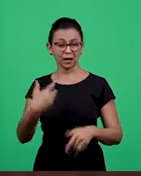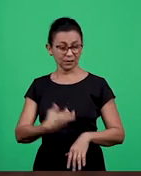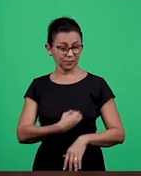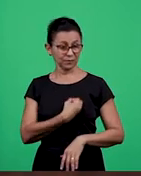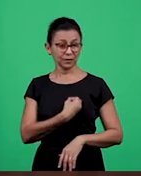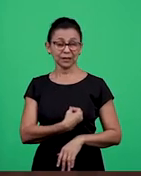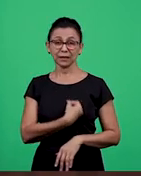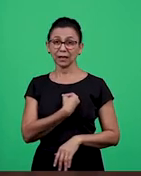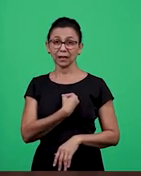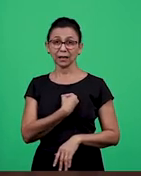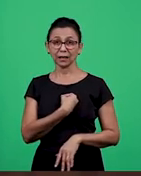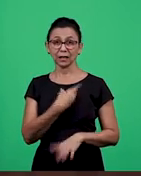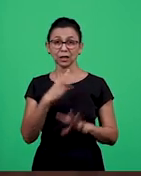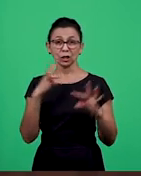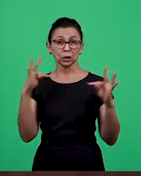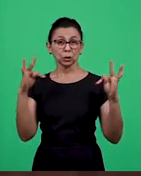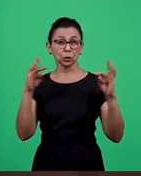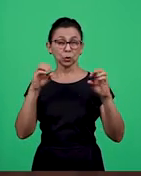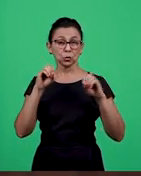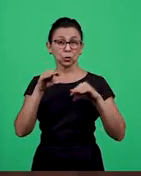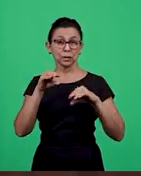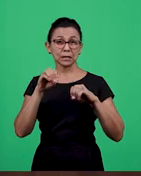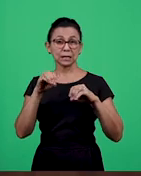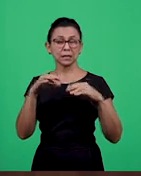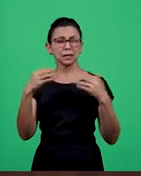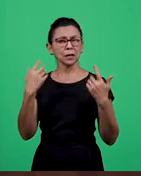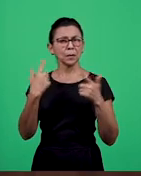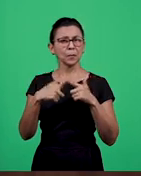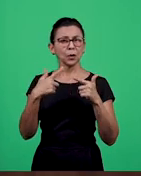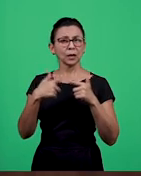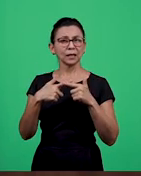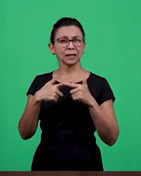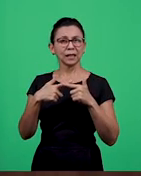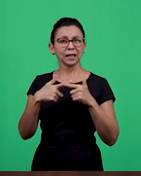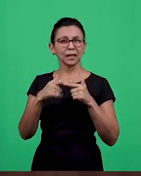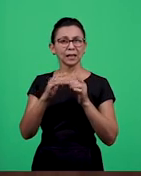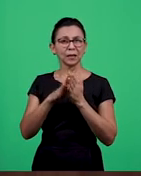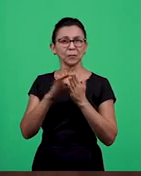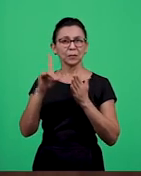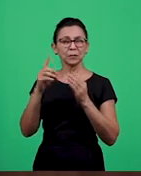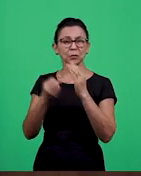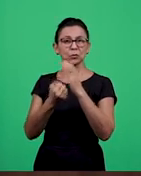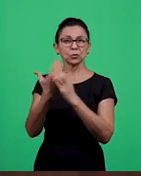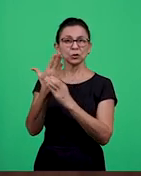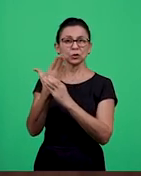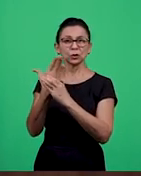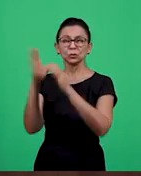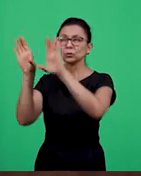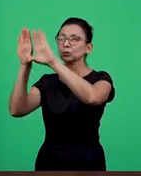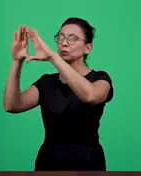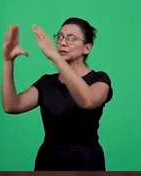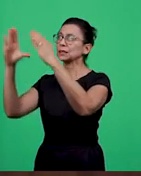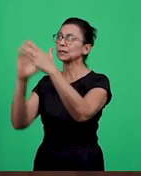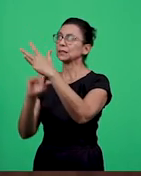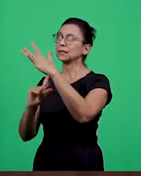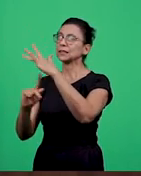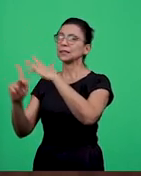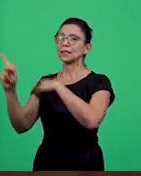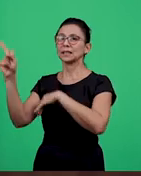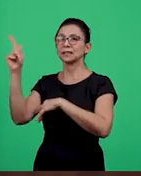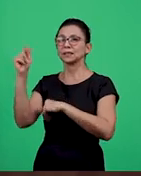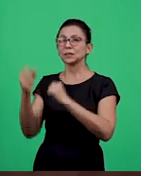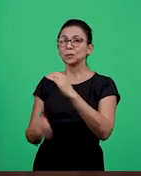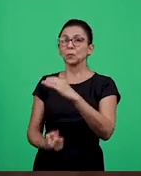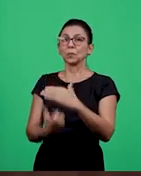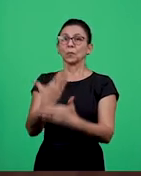vida. Por quê? Porque ela tem origem na eternidade e o seu